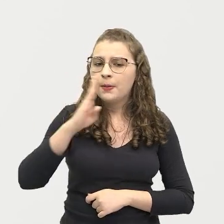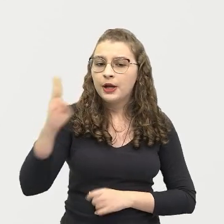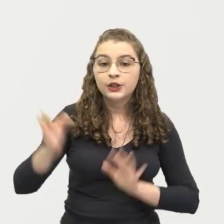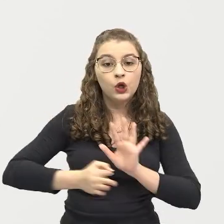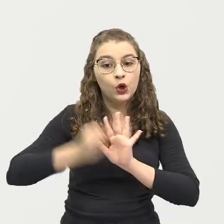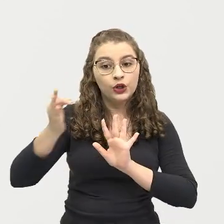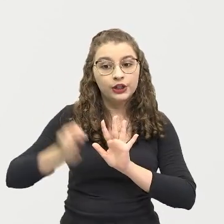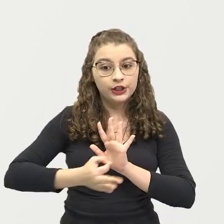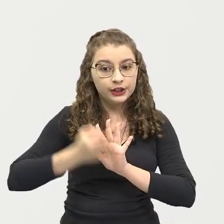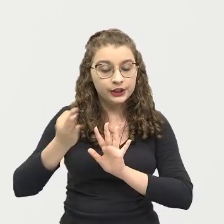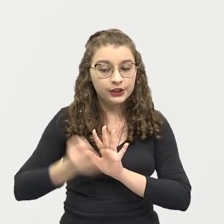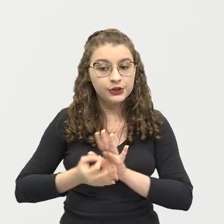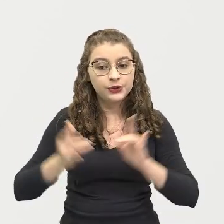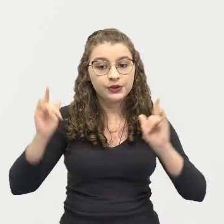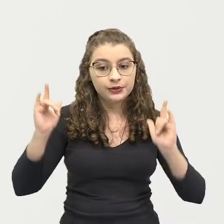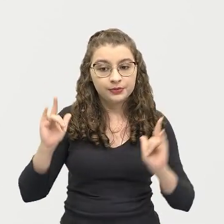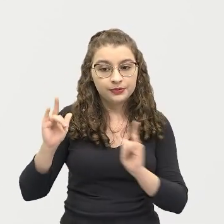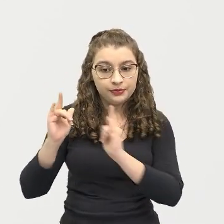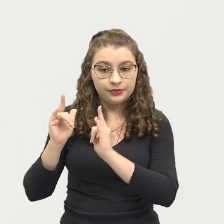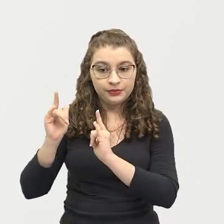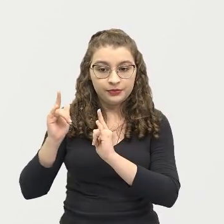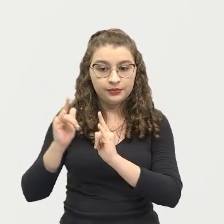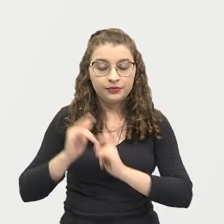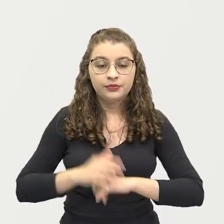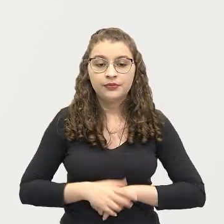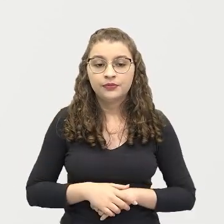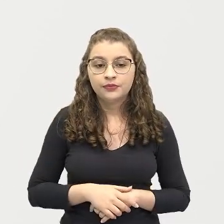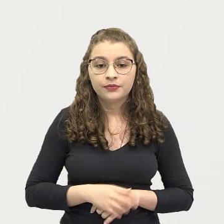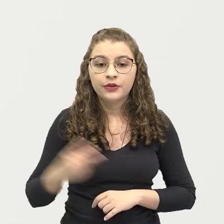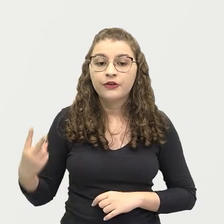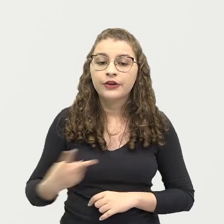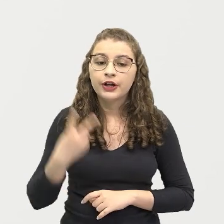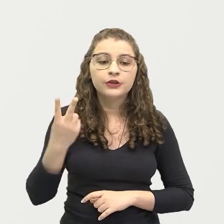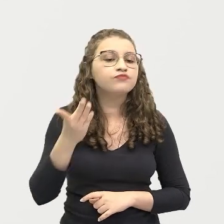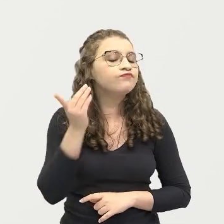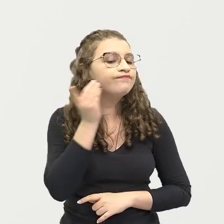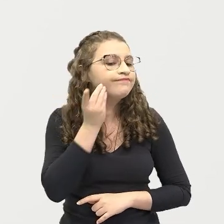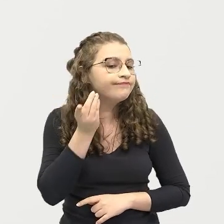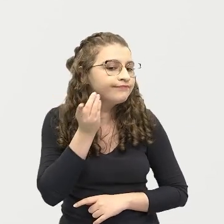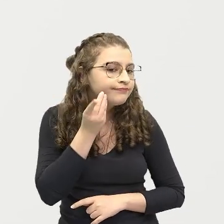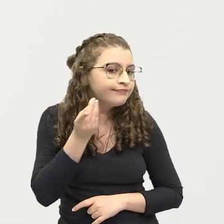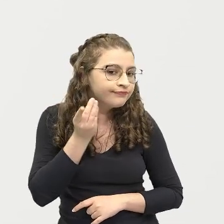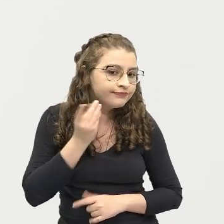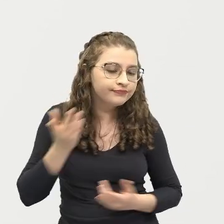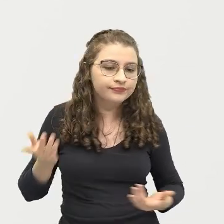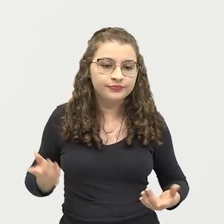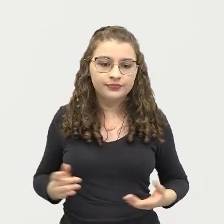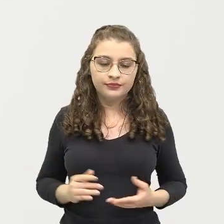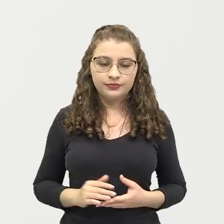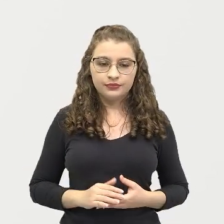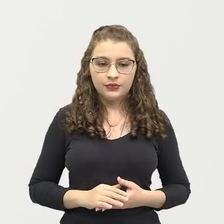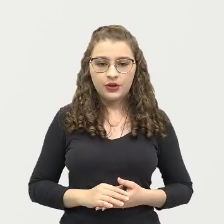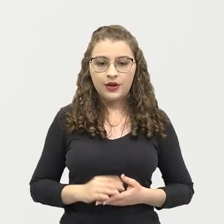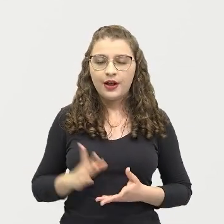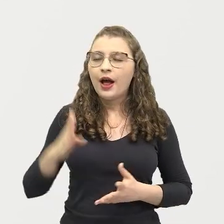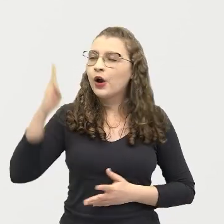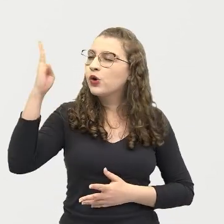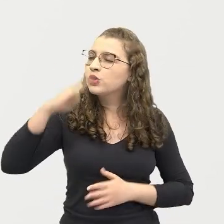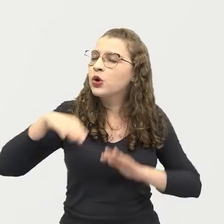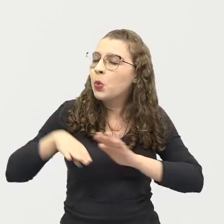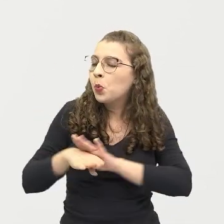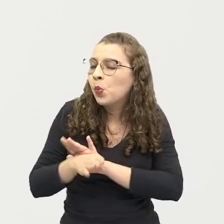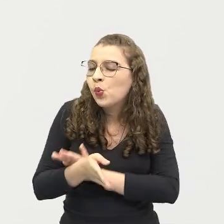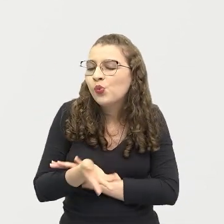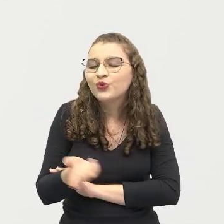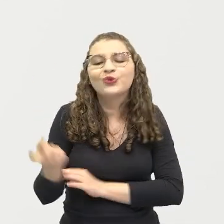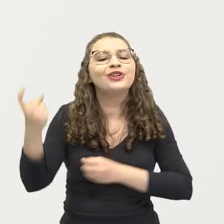né? Então, eles vão trazer essa característica. Valorizar o cotidiano, o dia a dia do povo brasileiro, resgatar as raízes